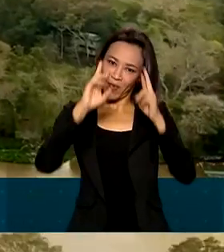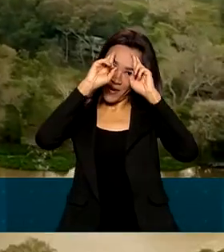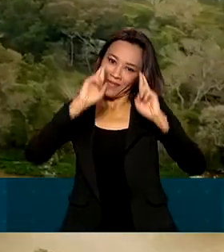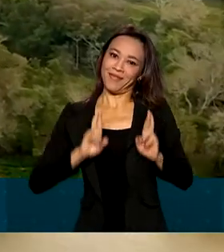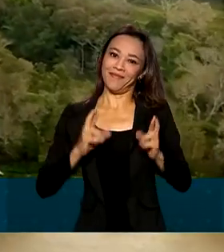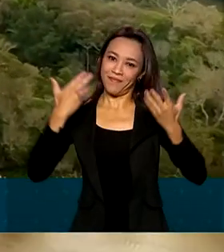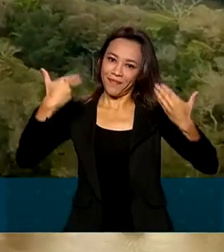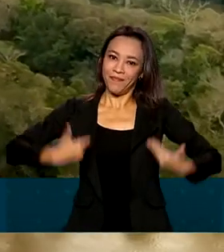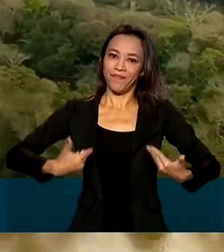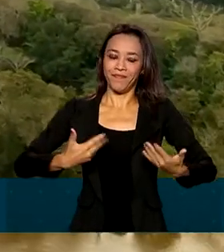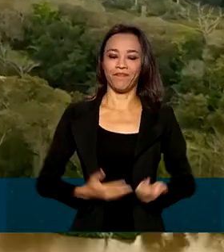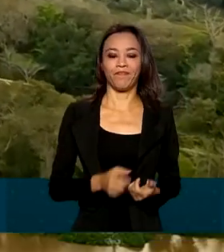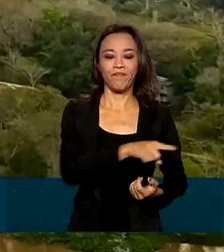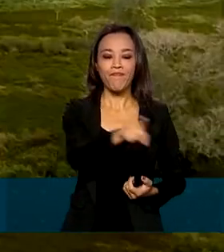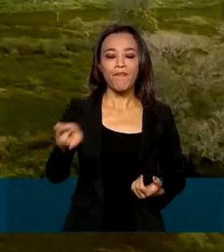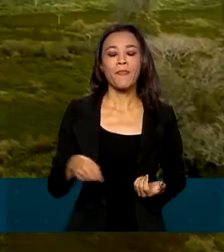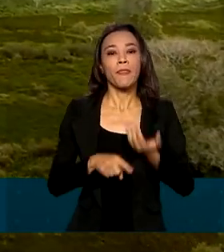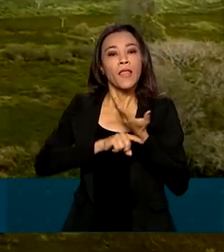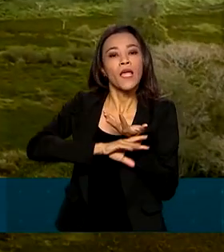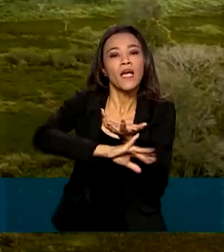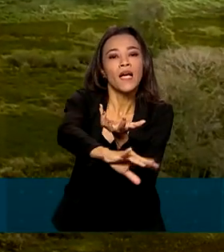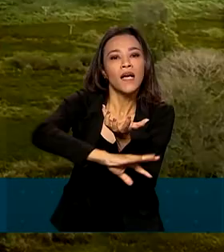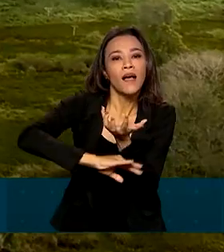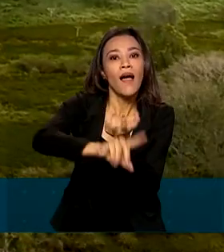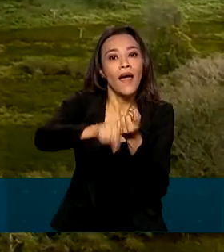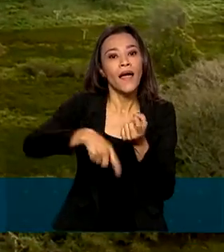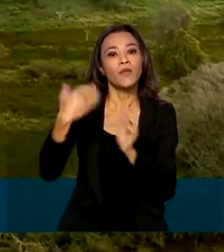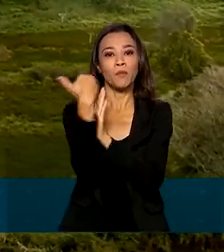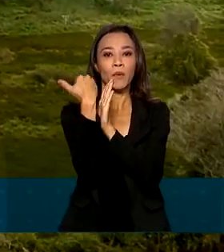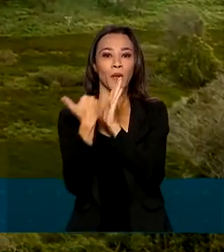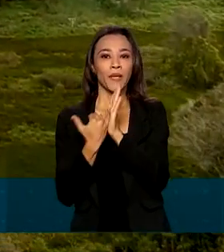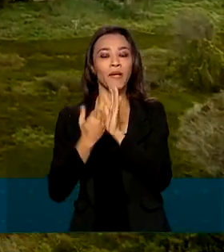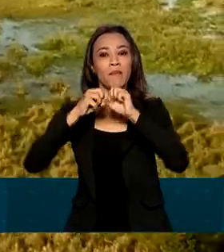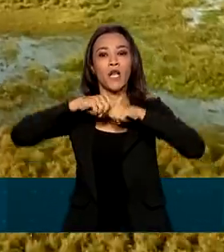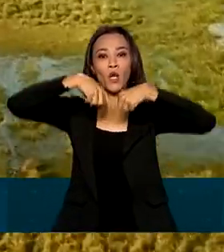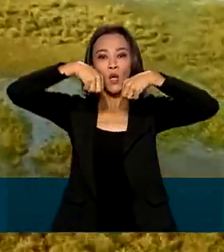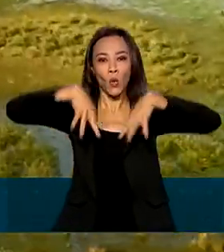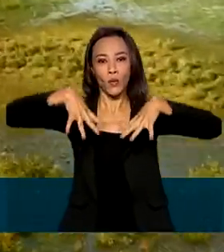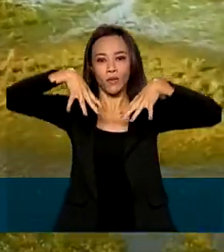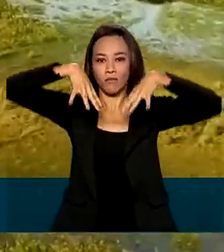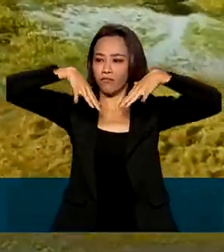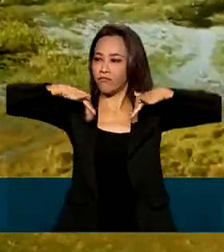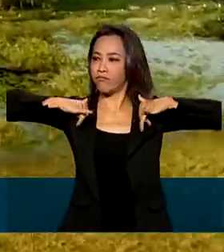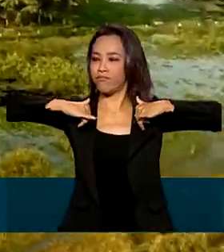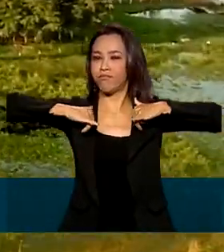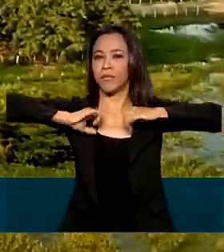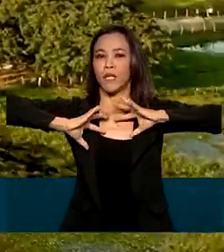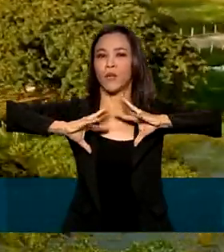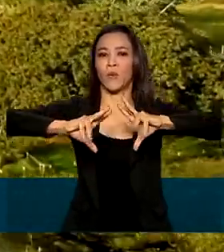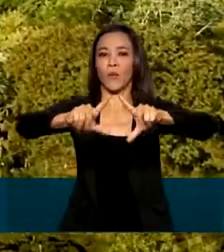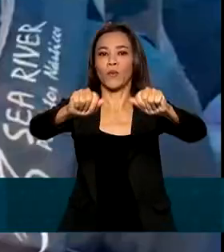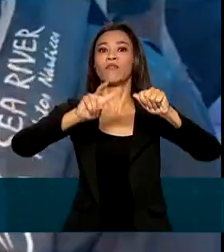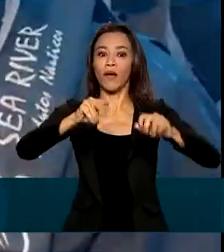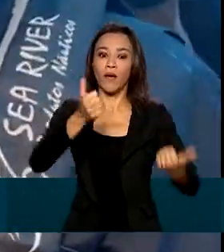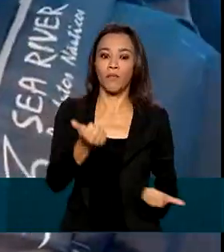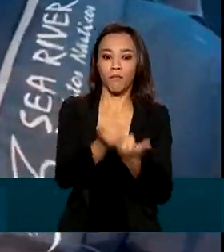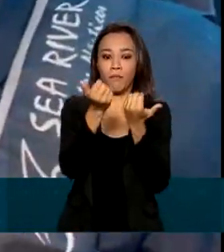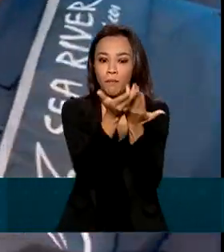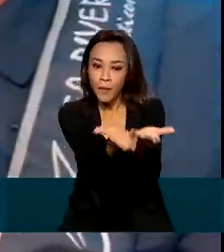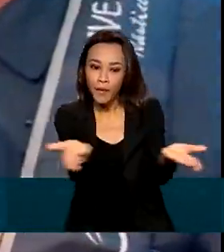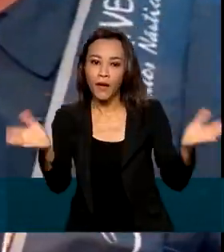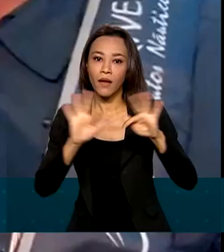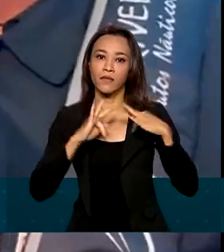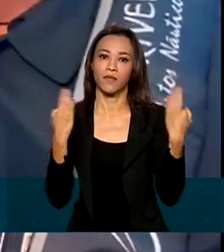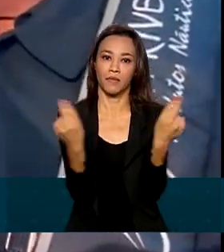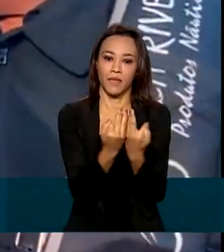Ilumina Pantanal faz parte do programa Luz para Todos e vai atender 2.900 famílias que vivem na região. O ministro